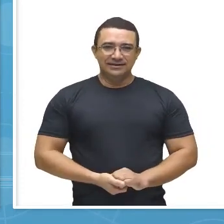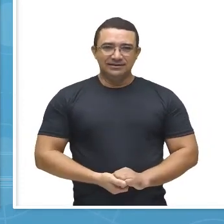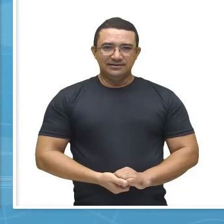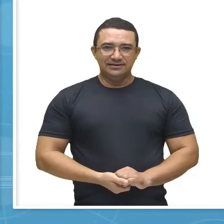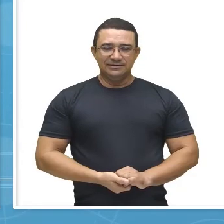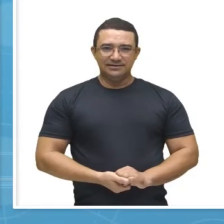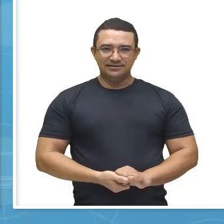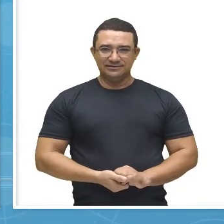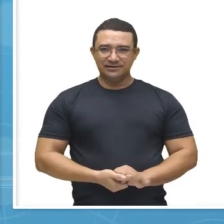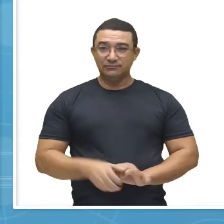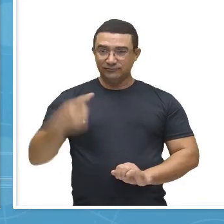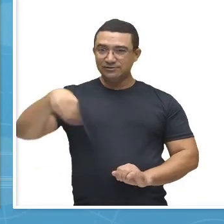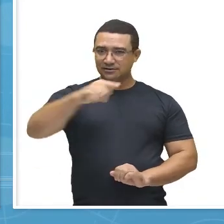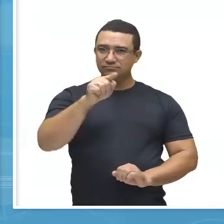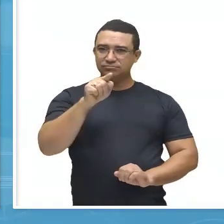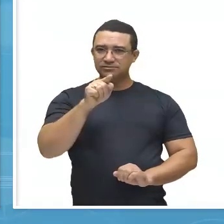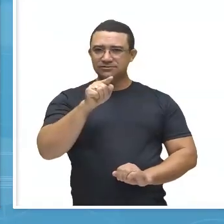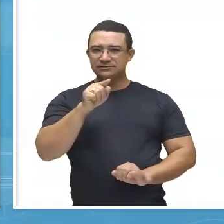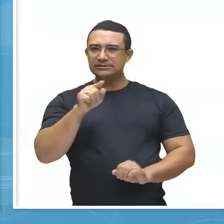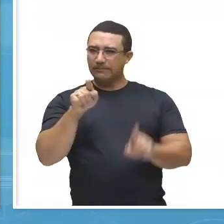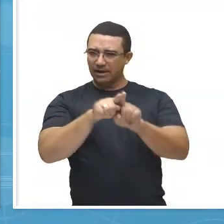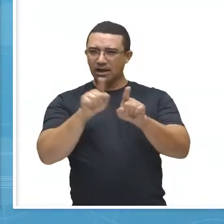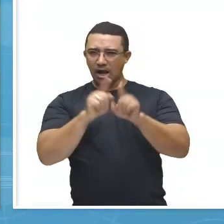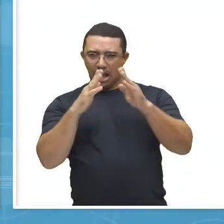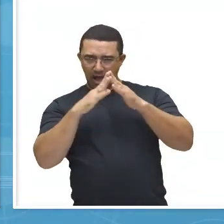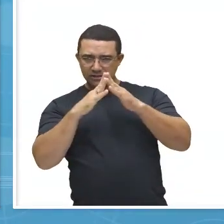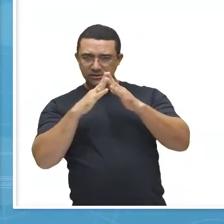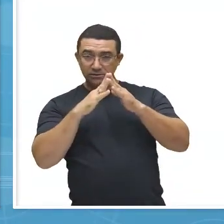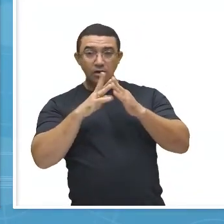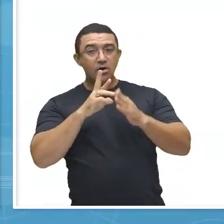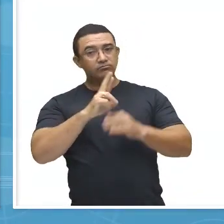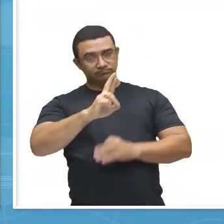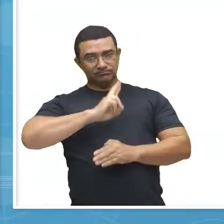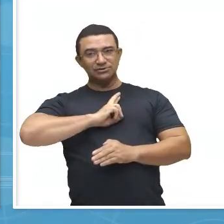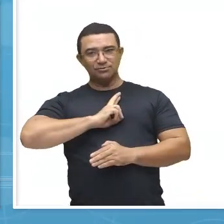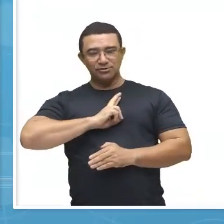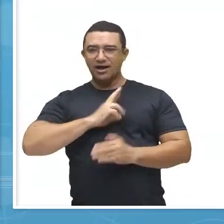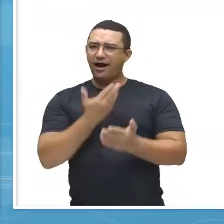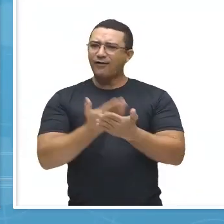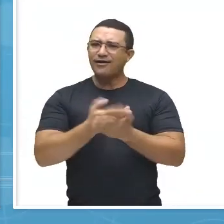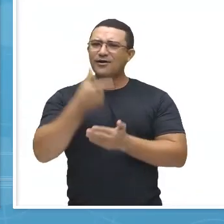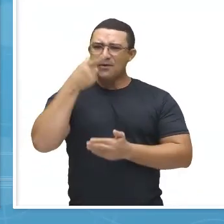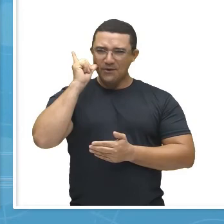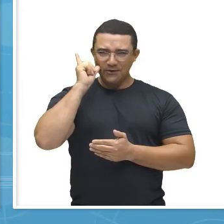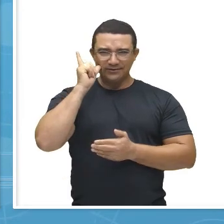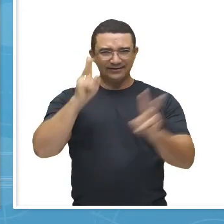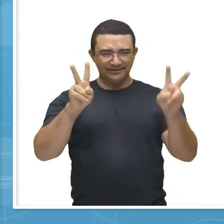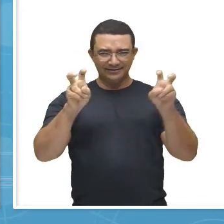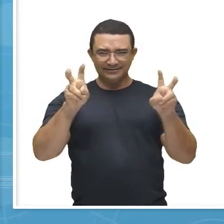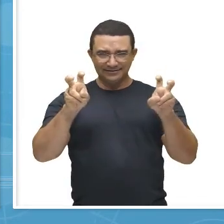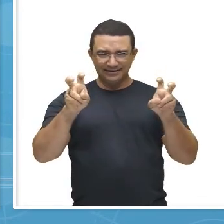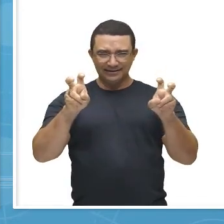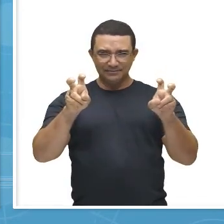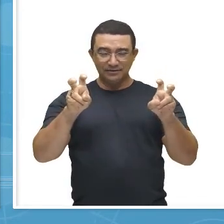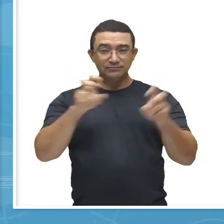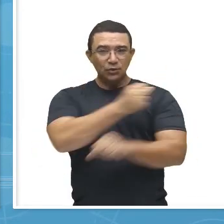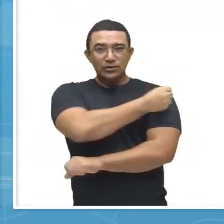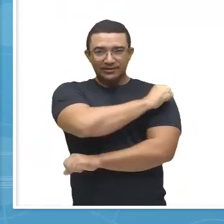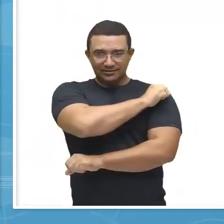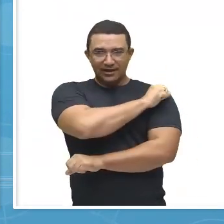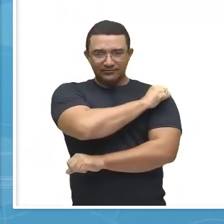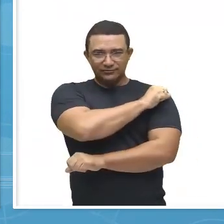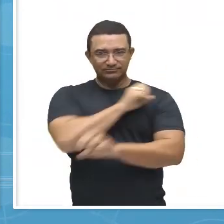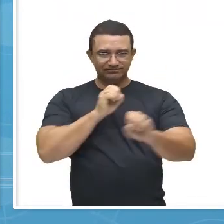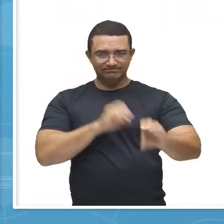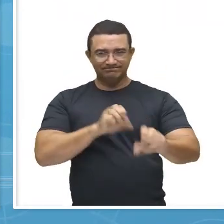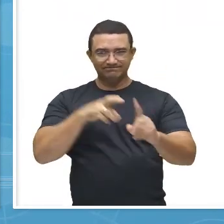vai me ajudar também a responder esta questão que foi da aula de ontem sobre do ensino religioso do oitavo ano. Então, vamos